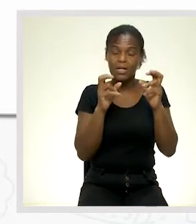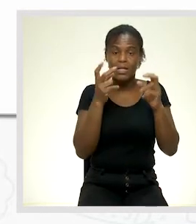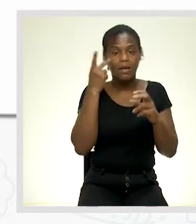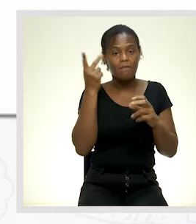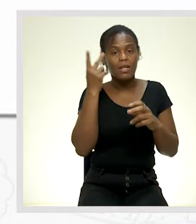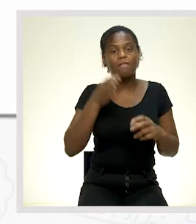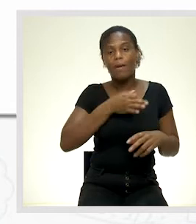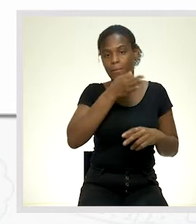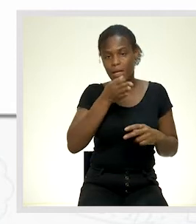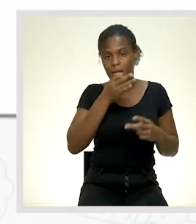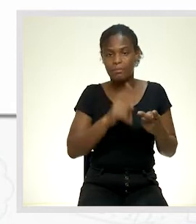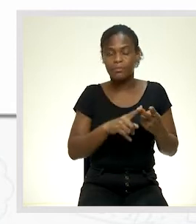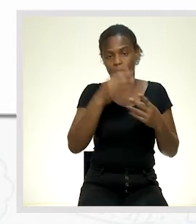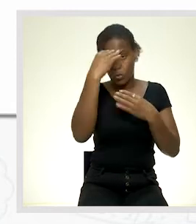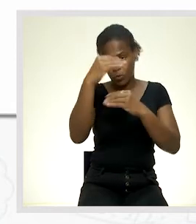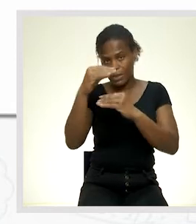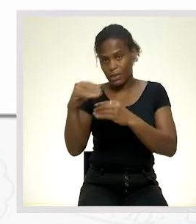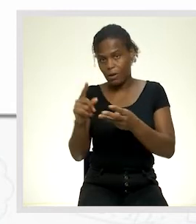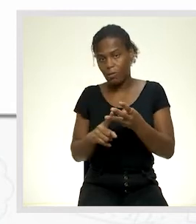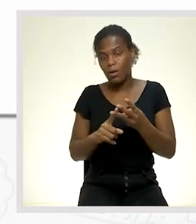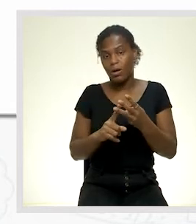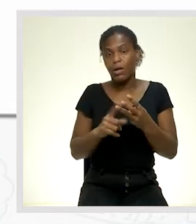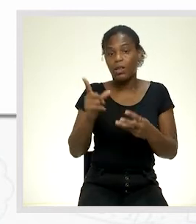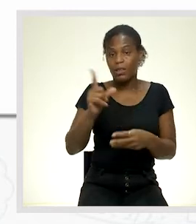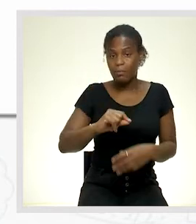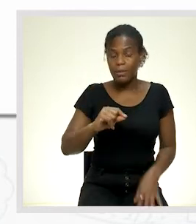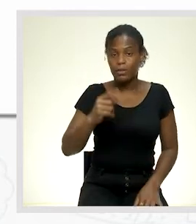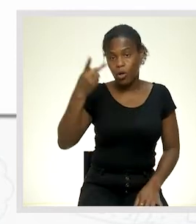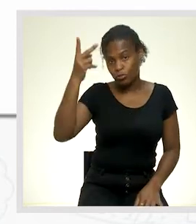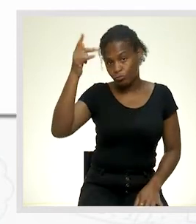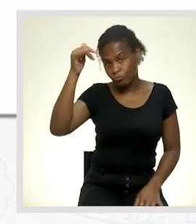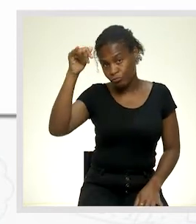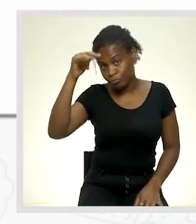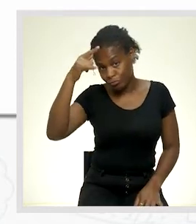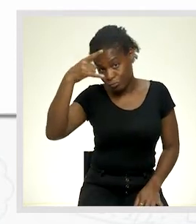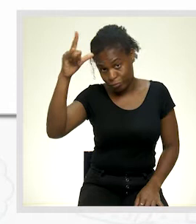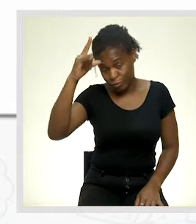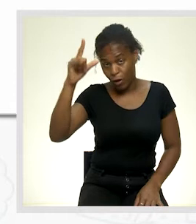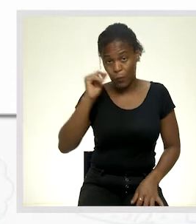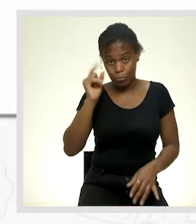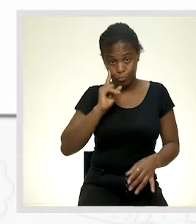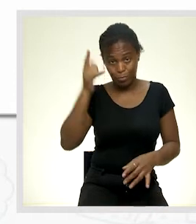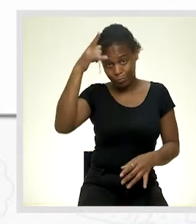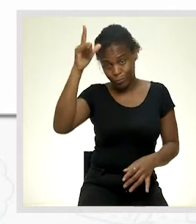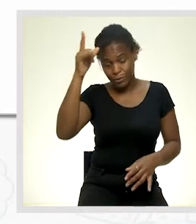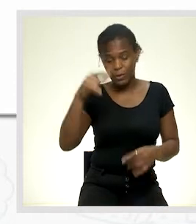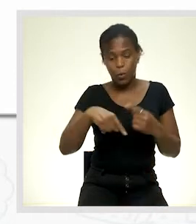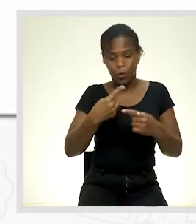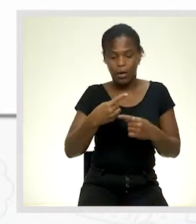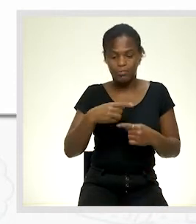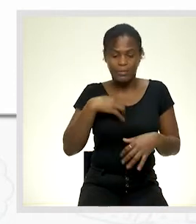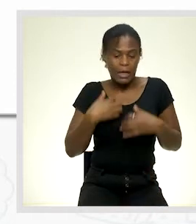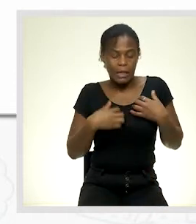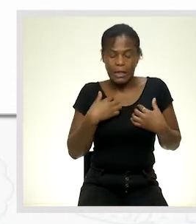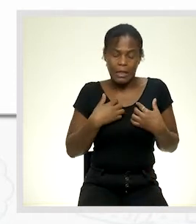da vida familiar, a educação, o adultério, em temas da vida econômica, a ambição, a